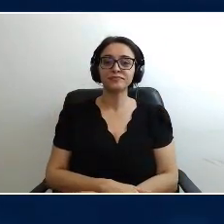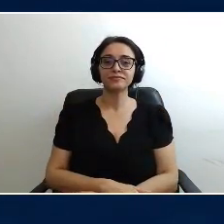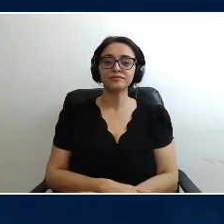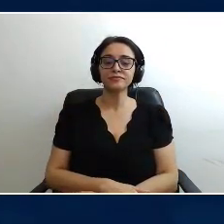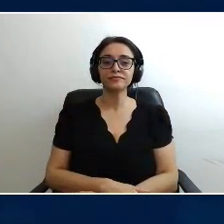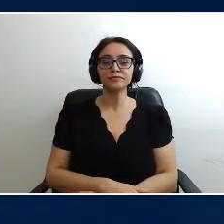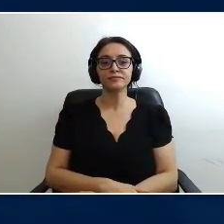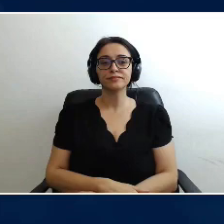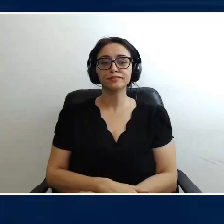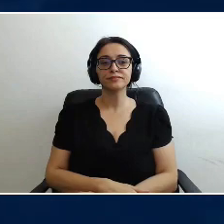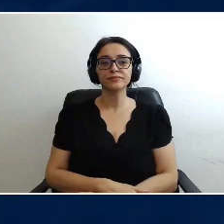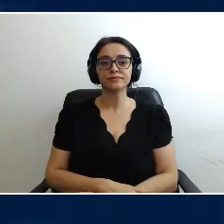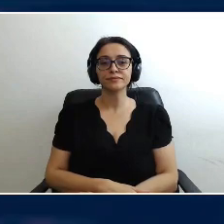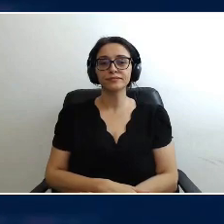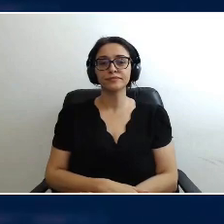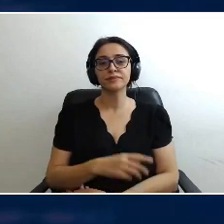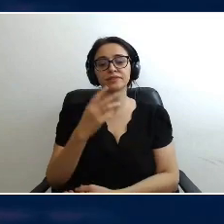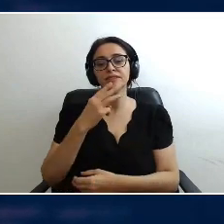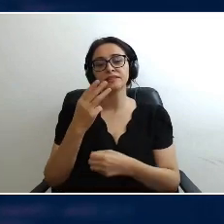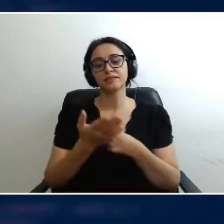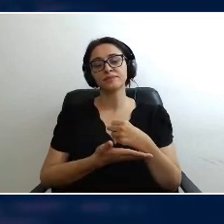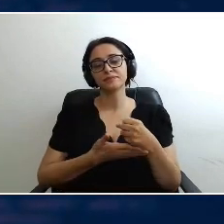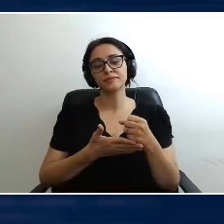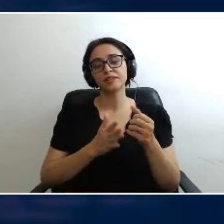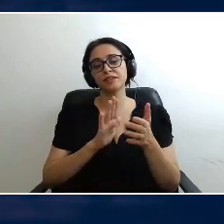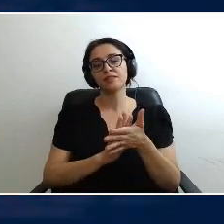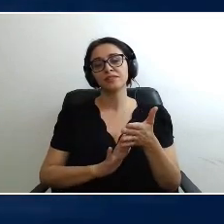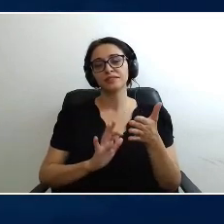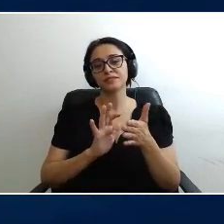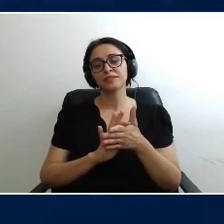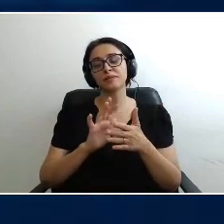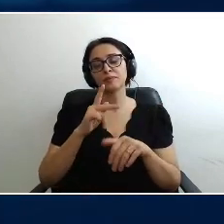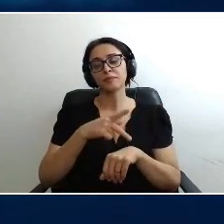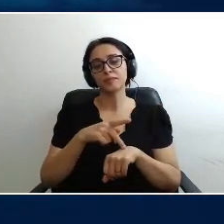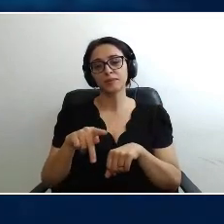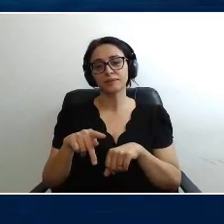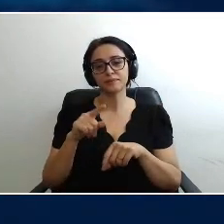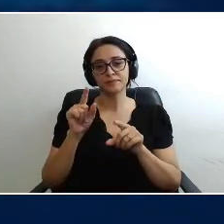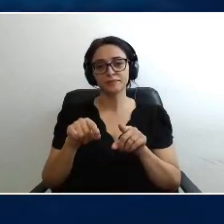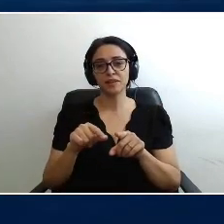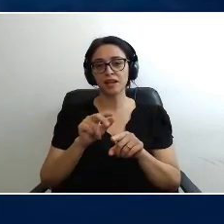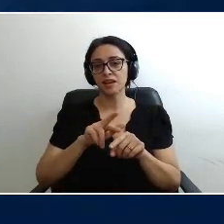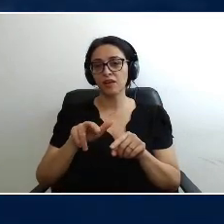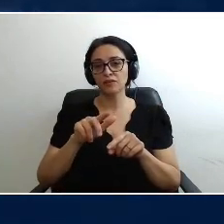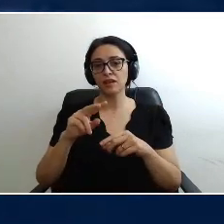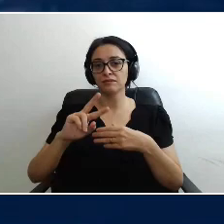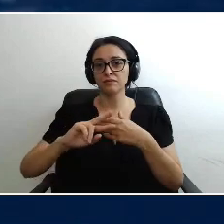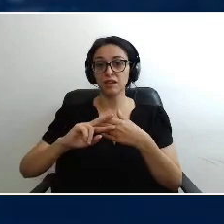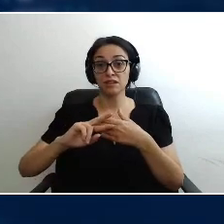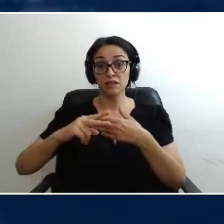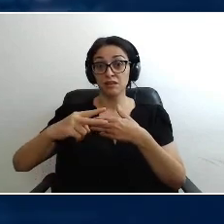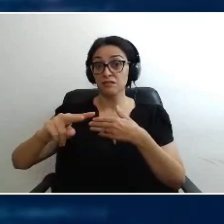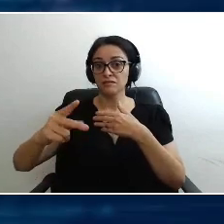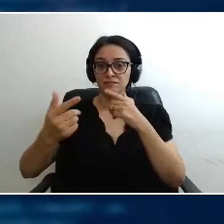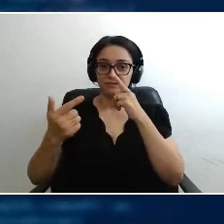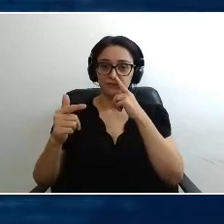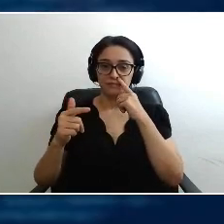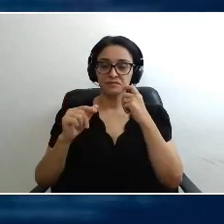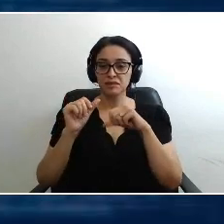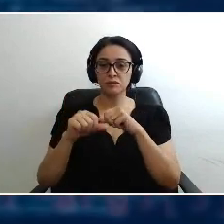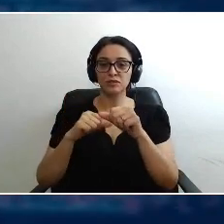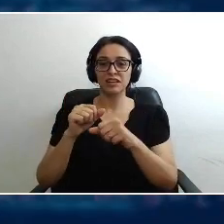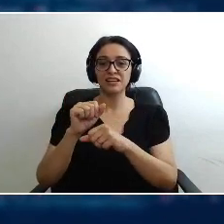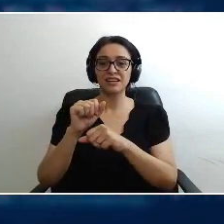Vamos lá, um terceiro pilar das funções puras, né? Então você não tem efeitos colaterais, você não altera estado,